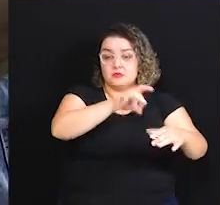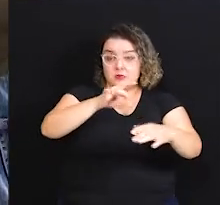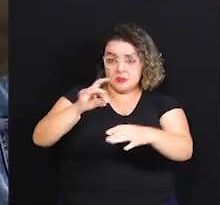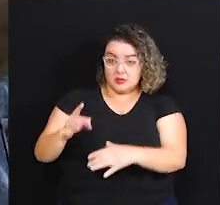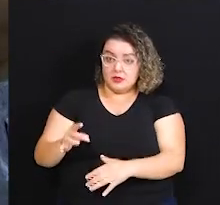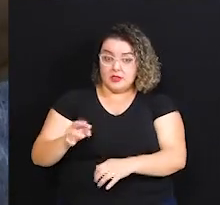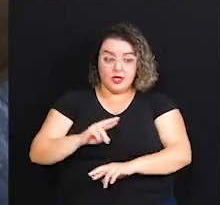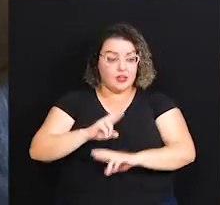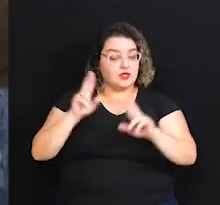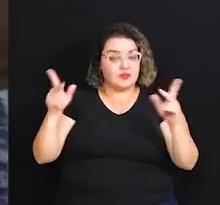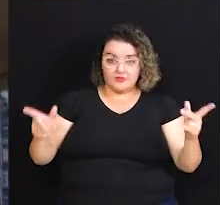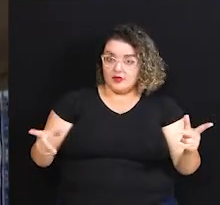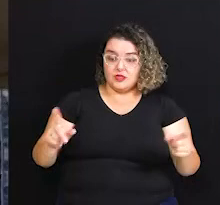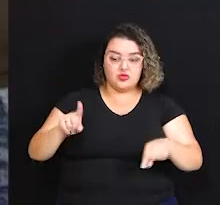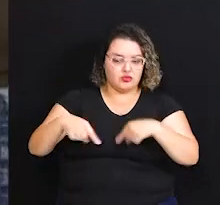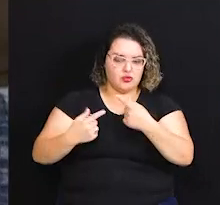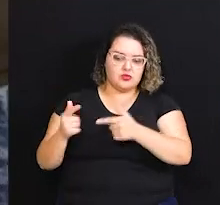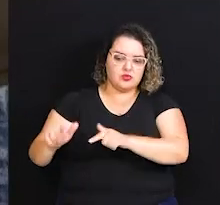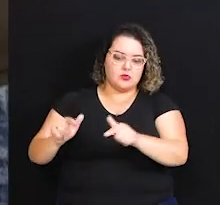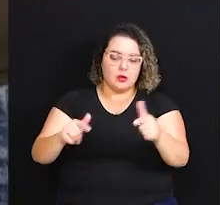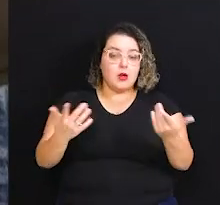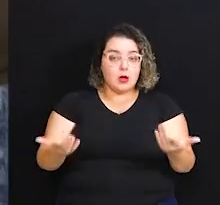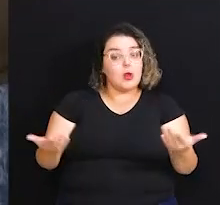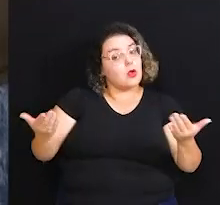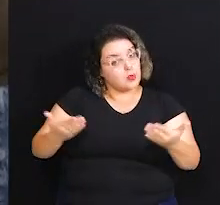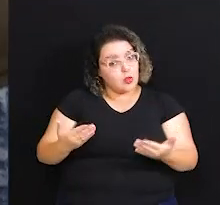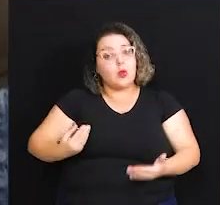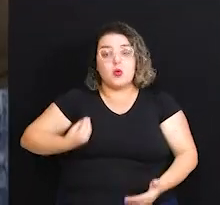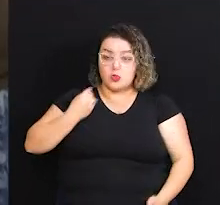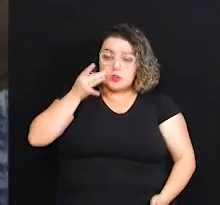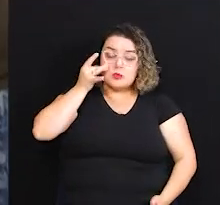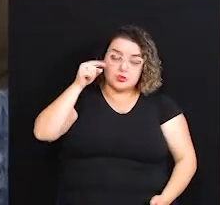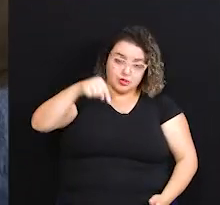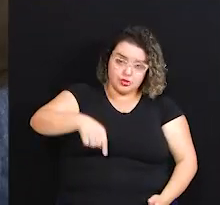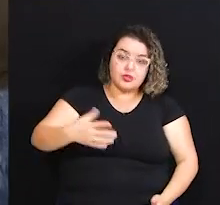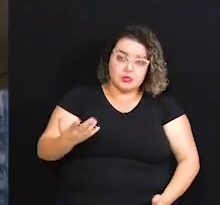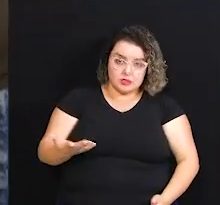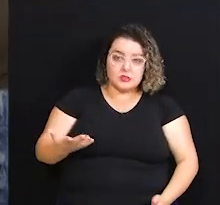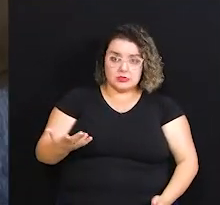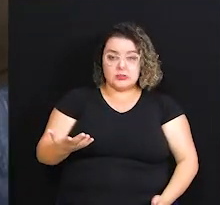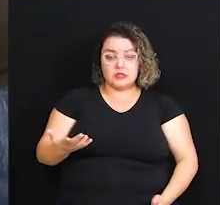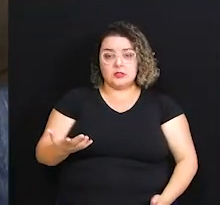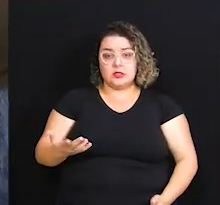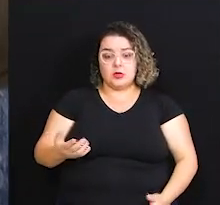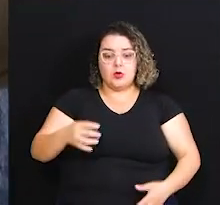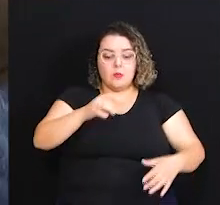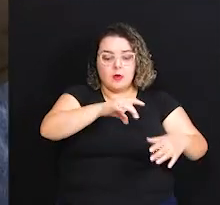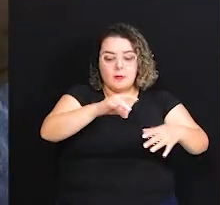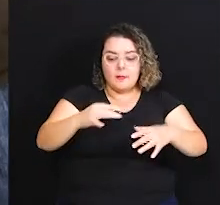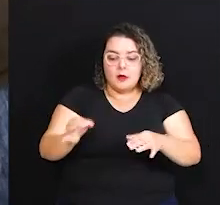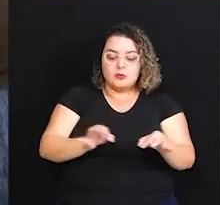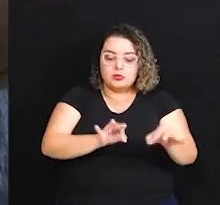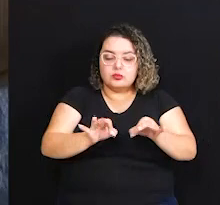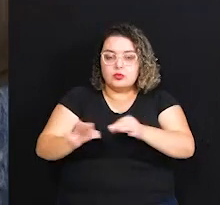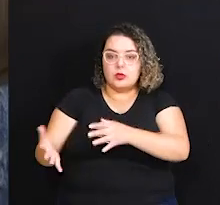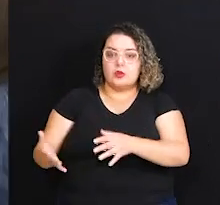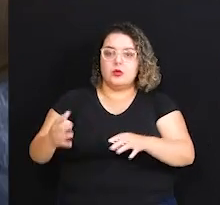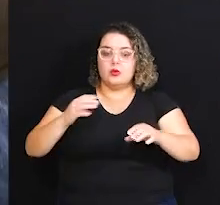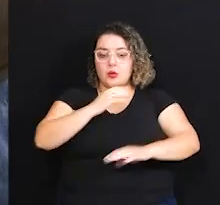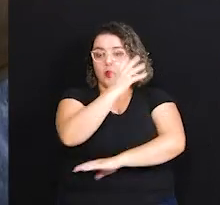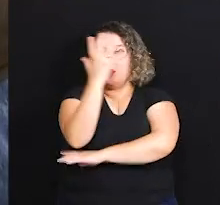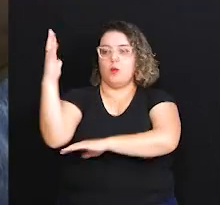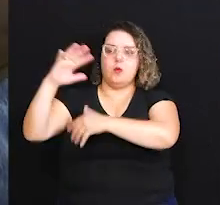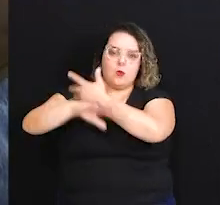eram exóticas e que hoje estão aqui, e conforme a jardinagem, o trabalho de jardinagem do bosque também